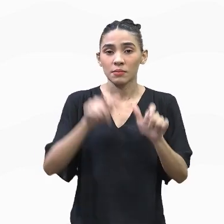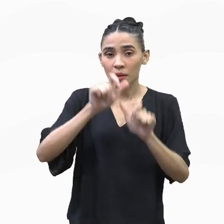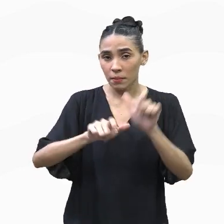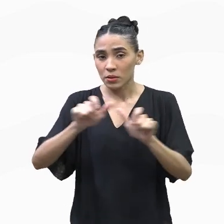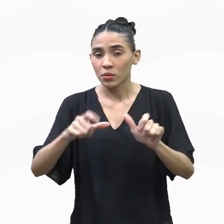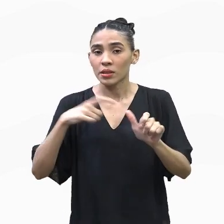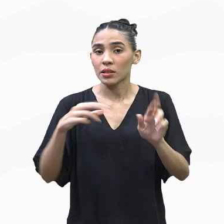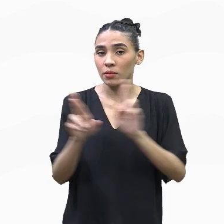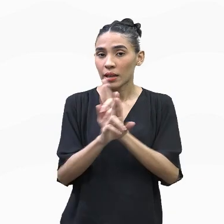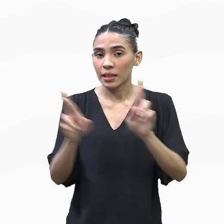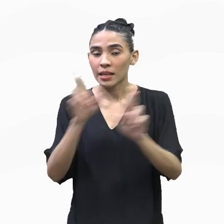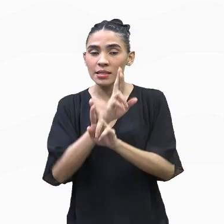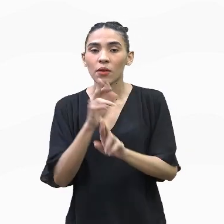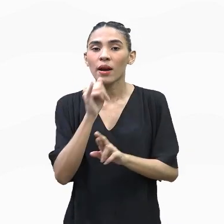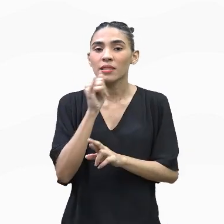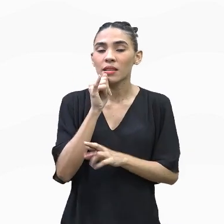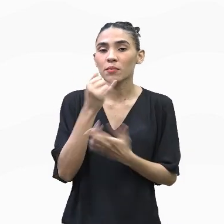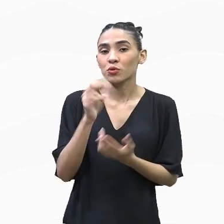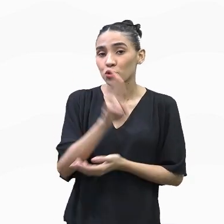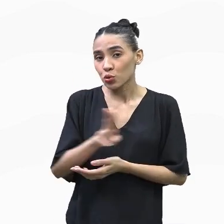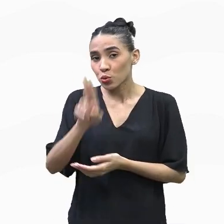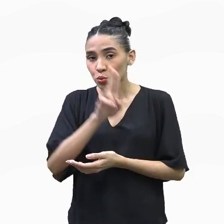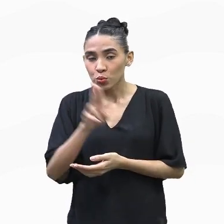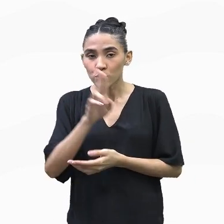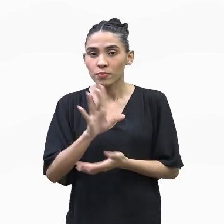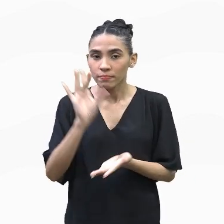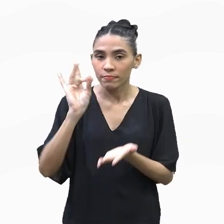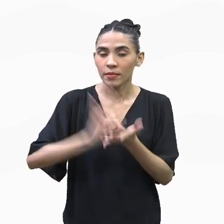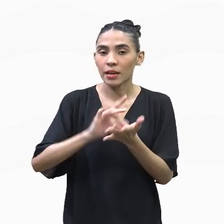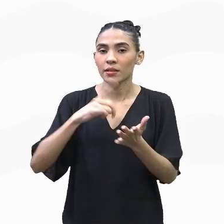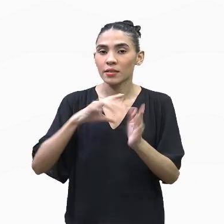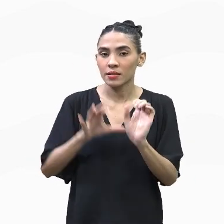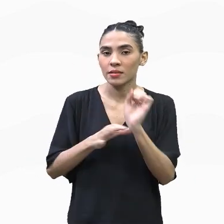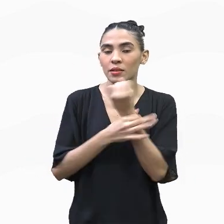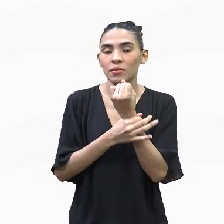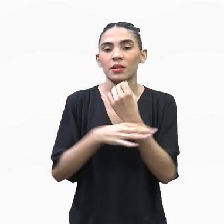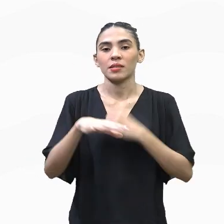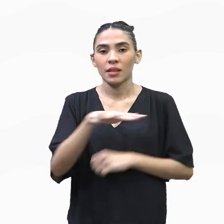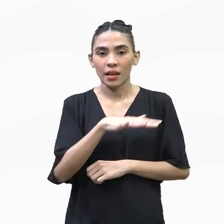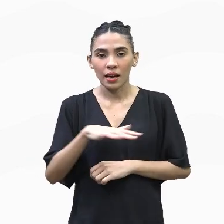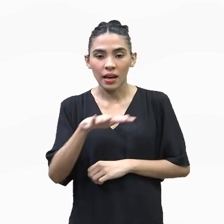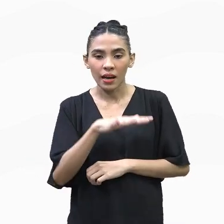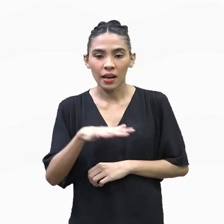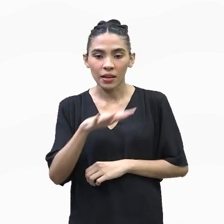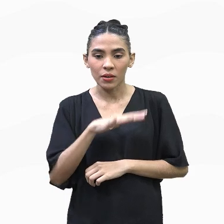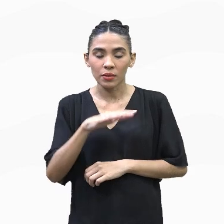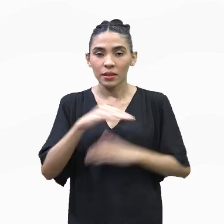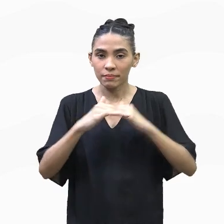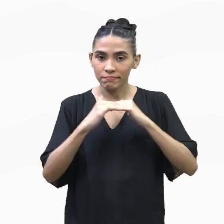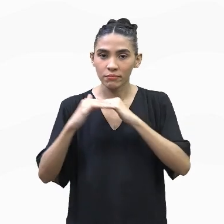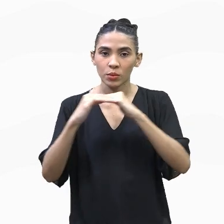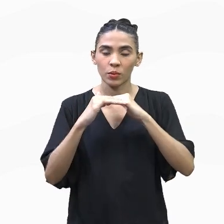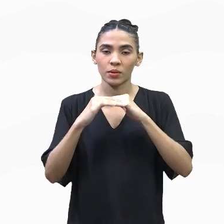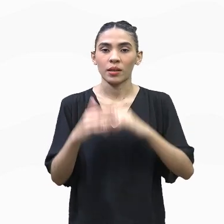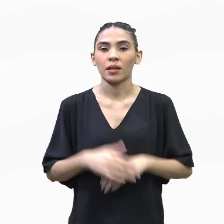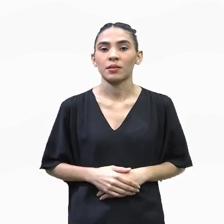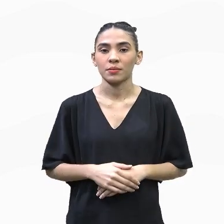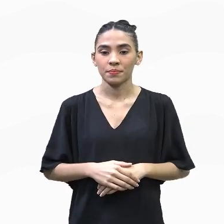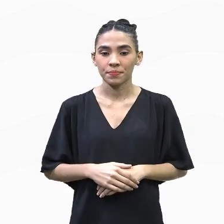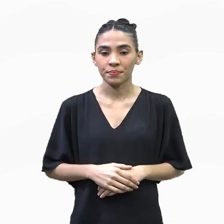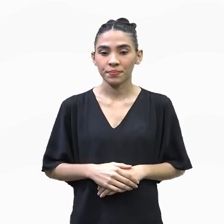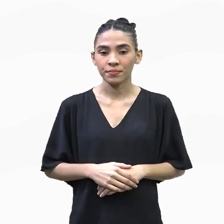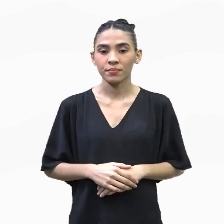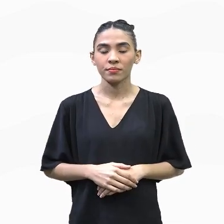uma relação de consumo estejam realmente em situação de igualdade, de